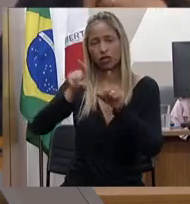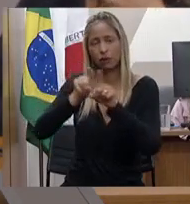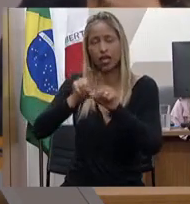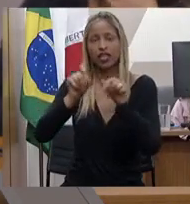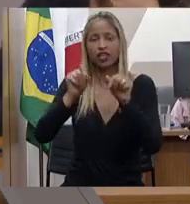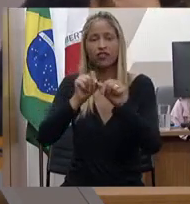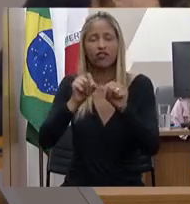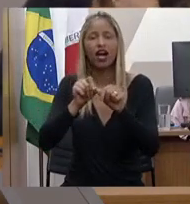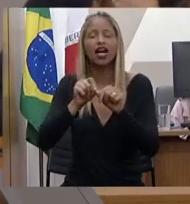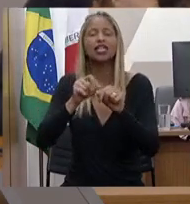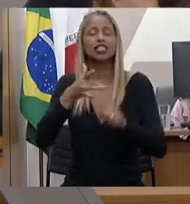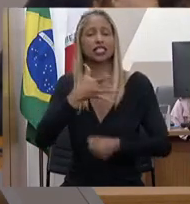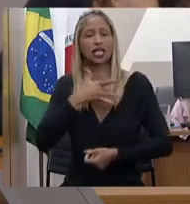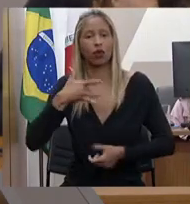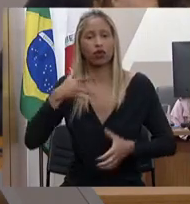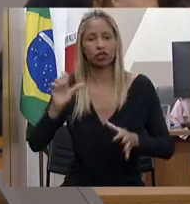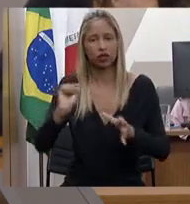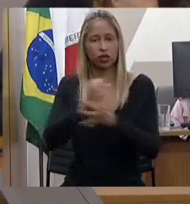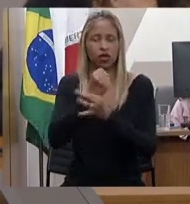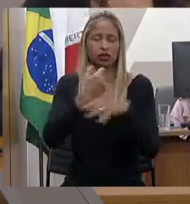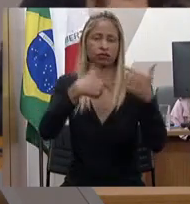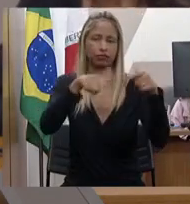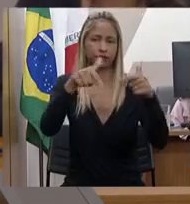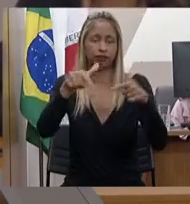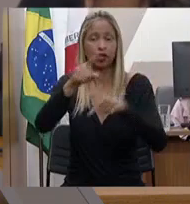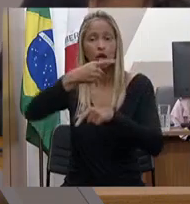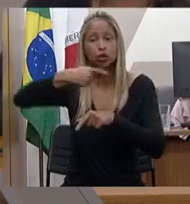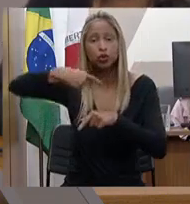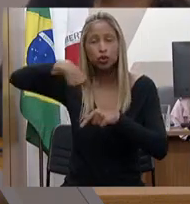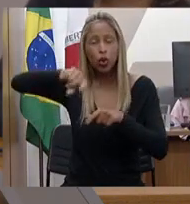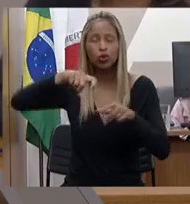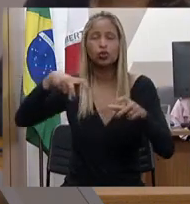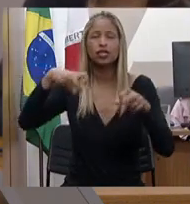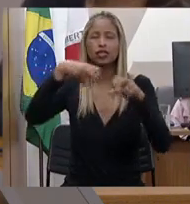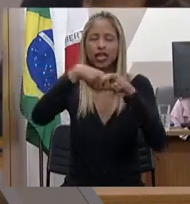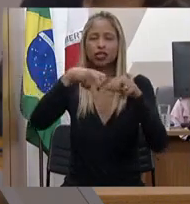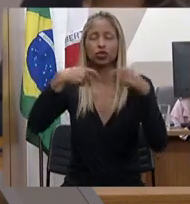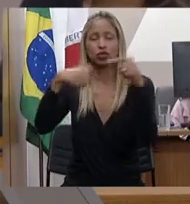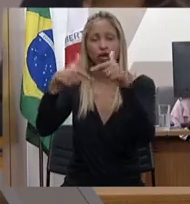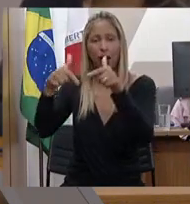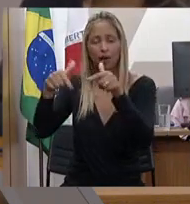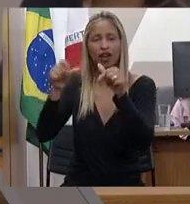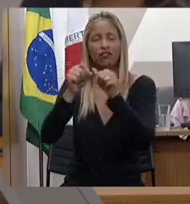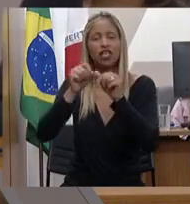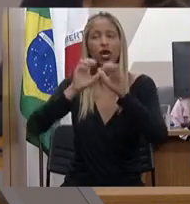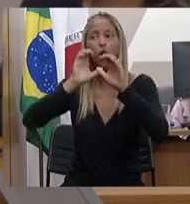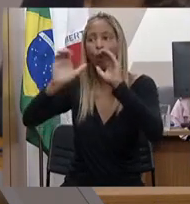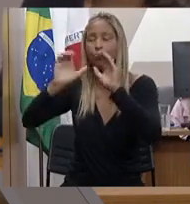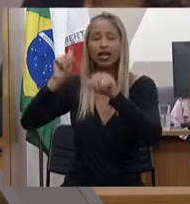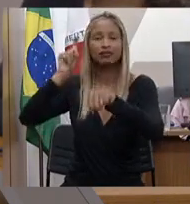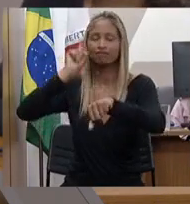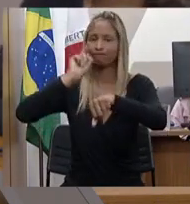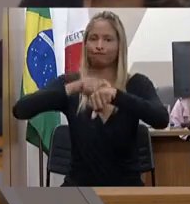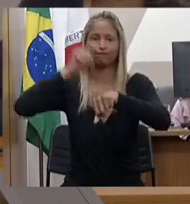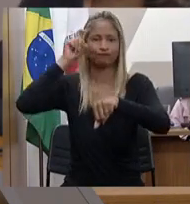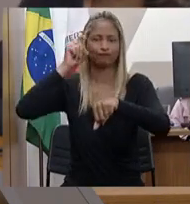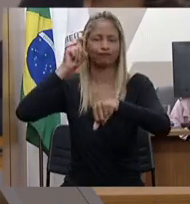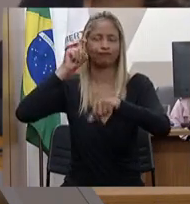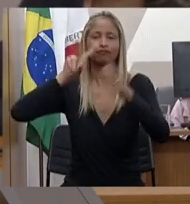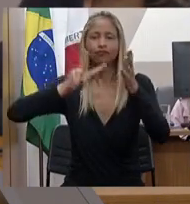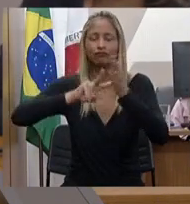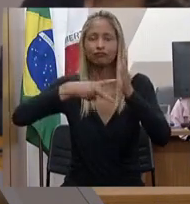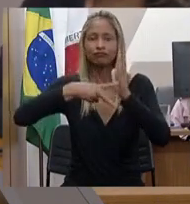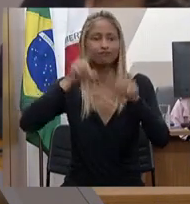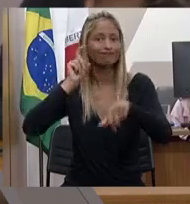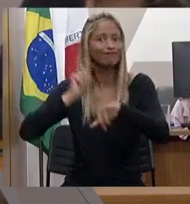a sessão de saúde e segurança no trabalho que todos os acidentes de trabalho seja comunicado imediatamente para O Sindicatos